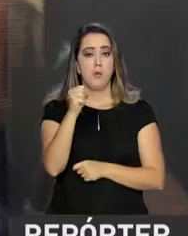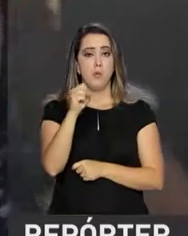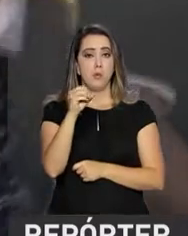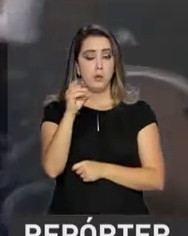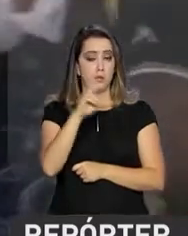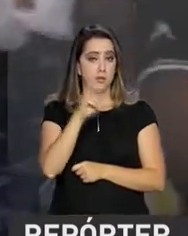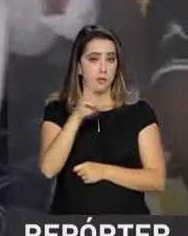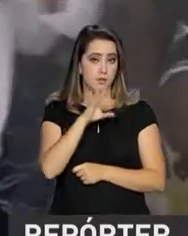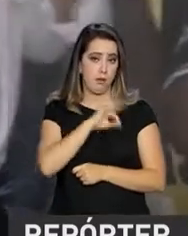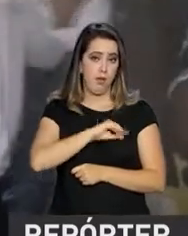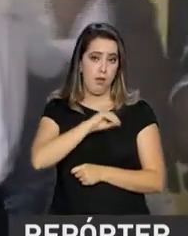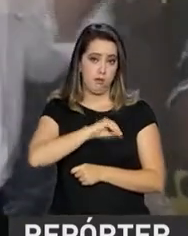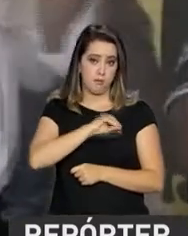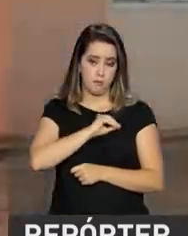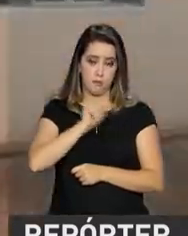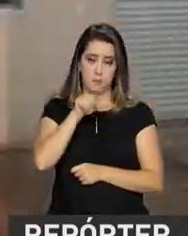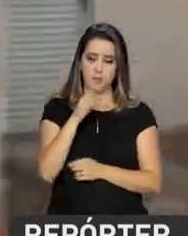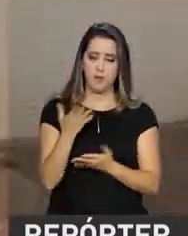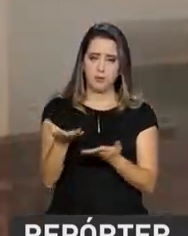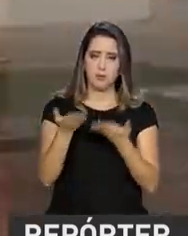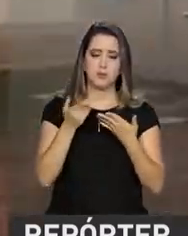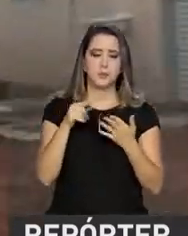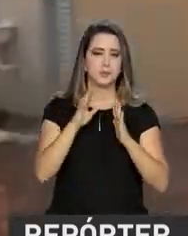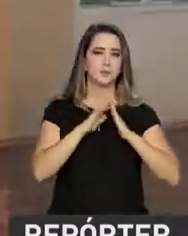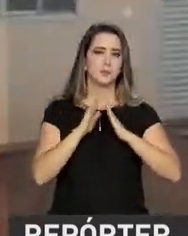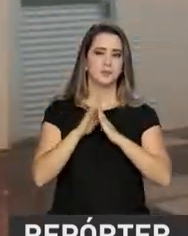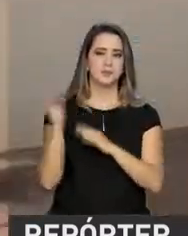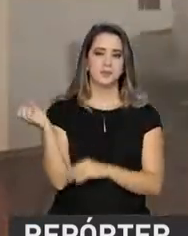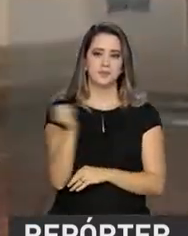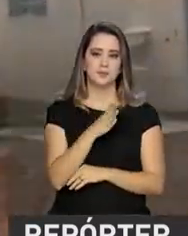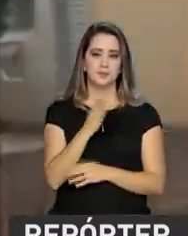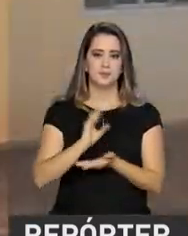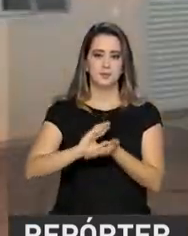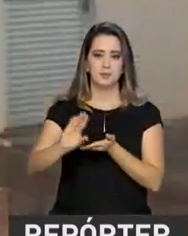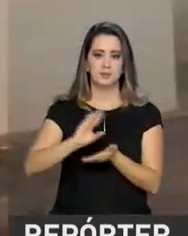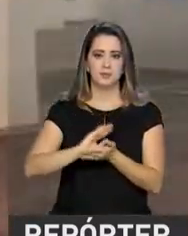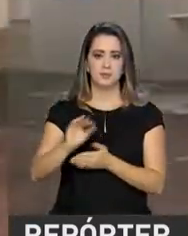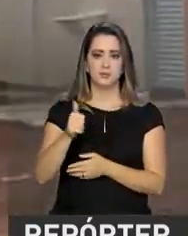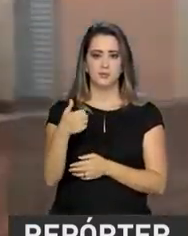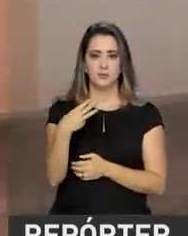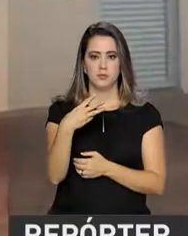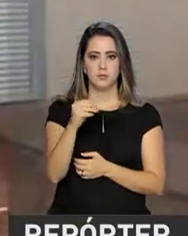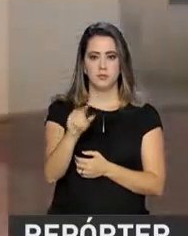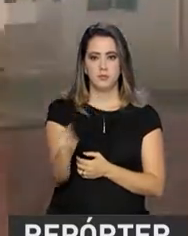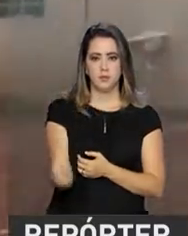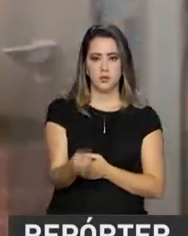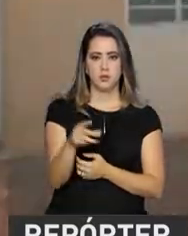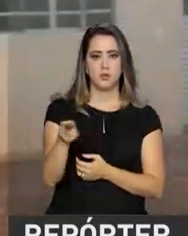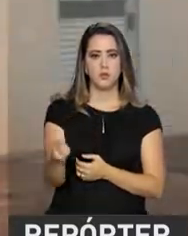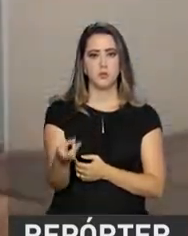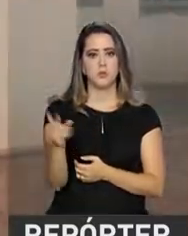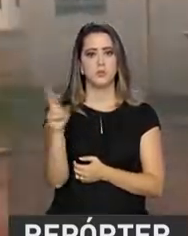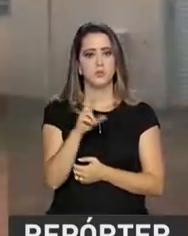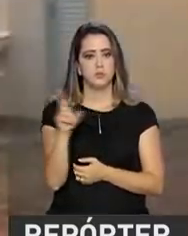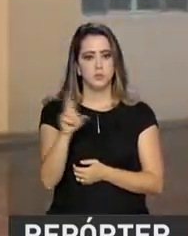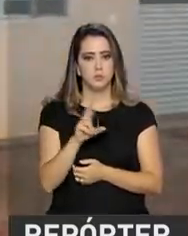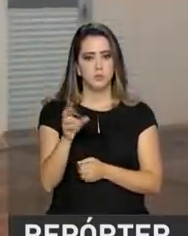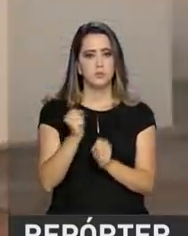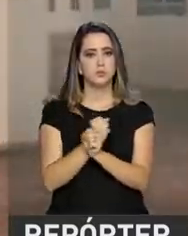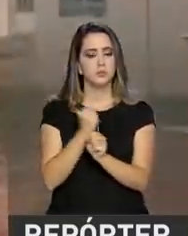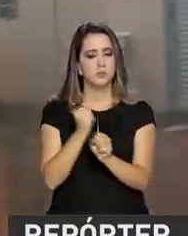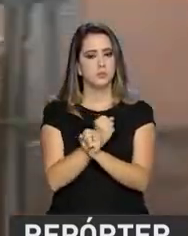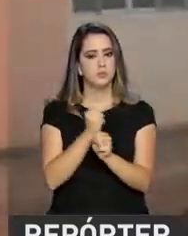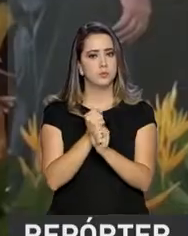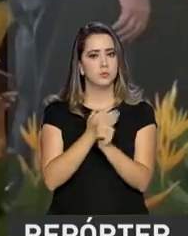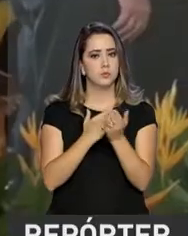receberam as moradias o governo federal investiu mais de 130 milhões de reais no empreendimento iniciado em